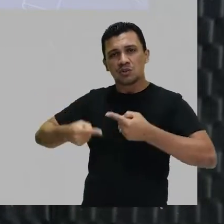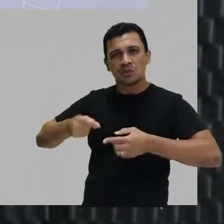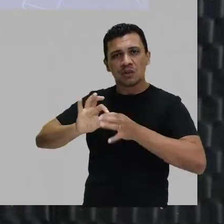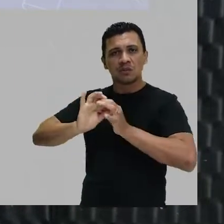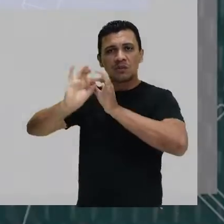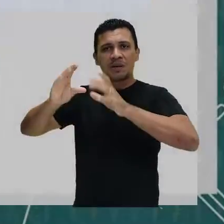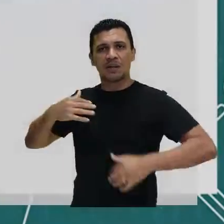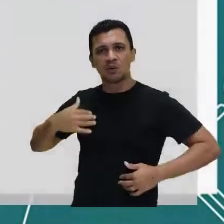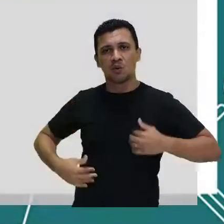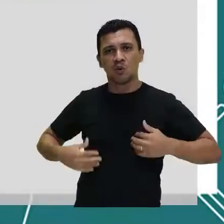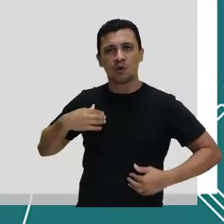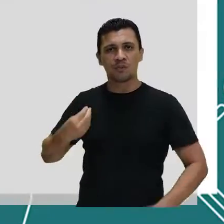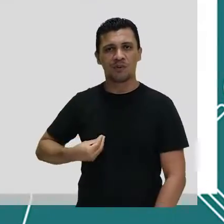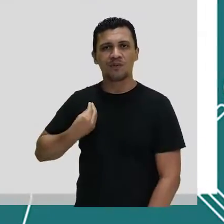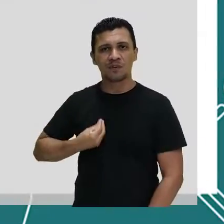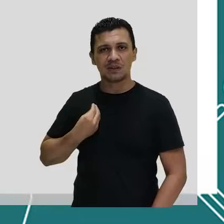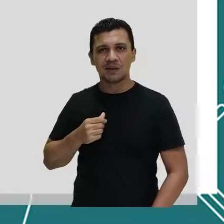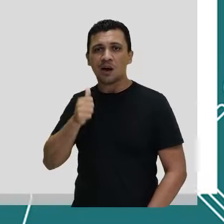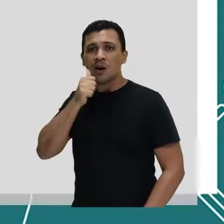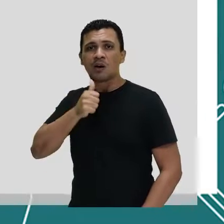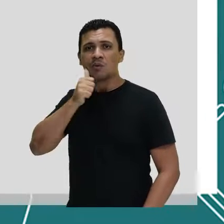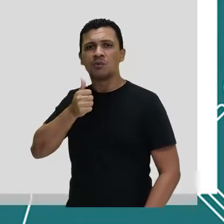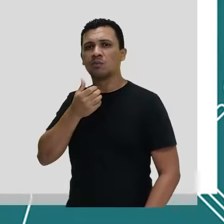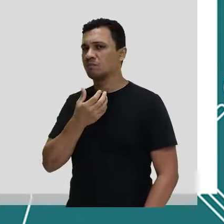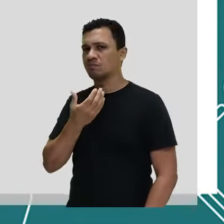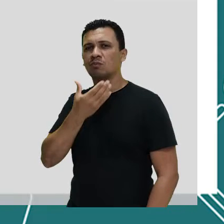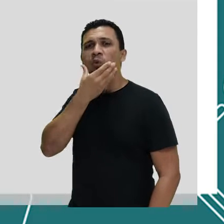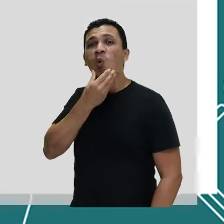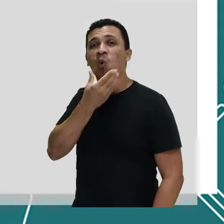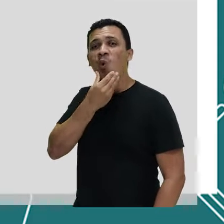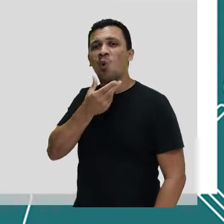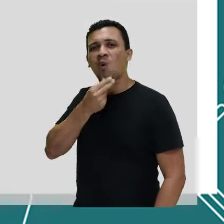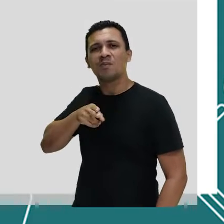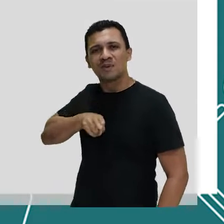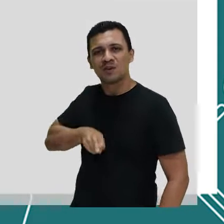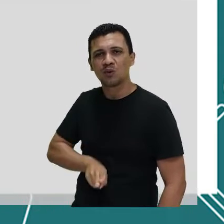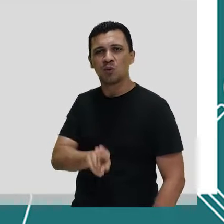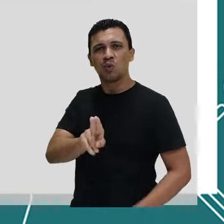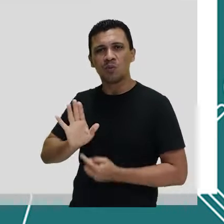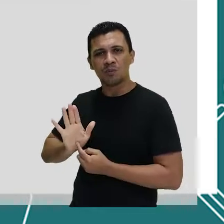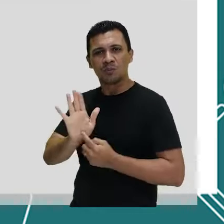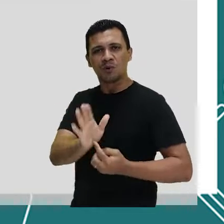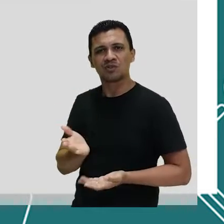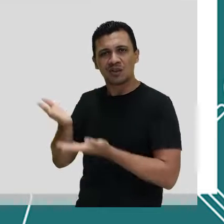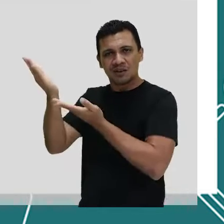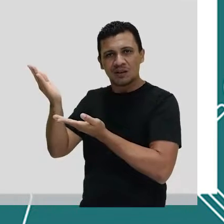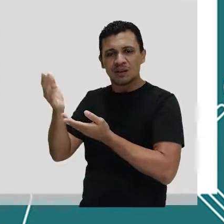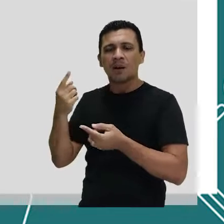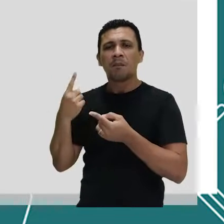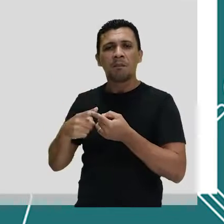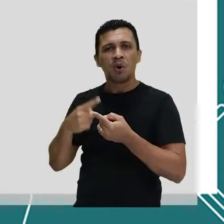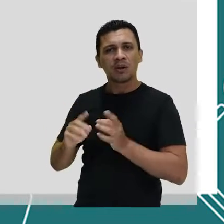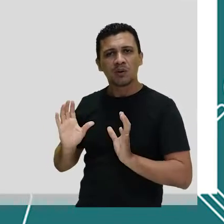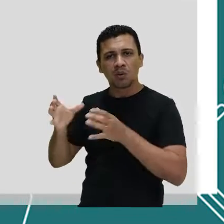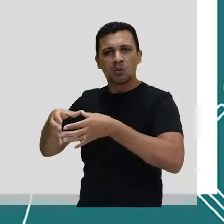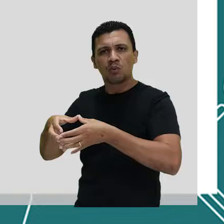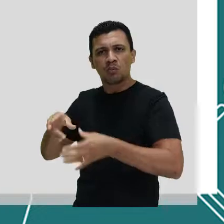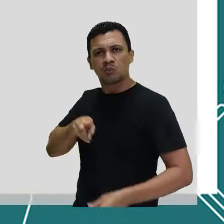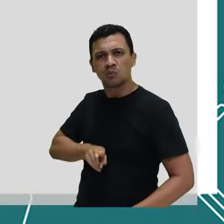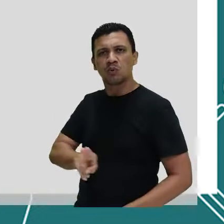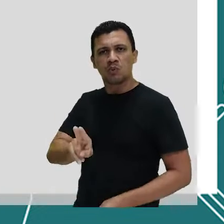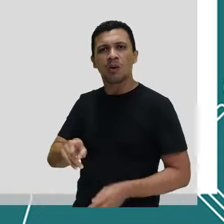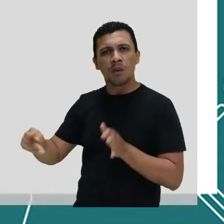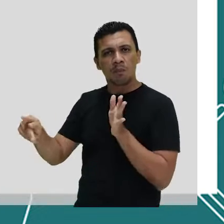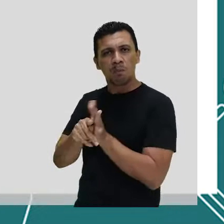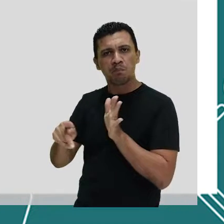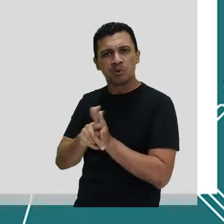para criar esse mal-estar, porque o objetivo é justamente esse. O nu, nesse caso, nesse grupo específico, faz parte da